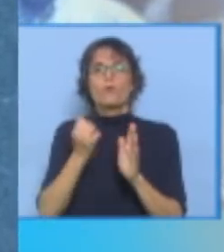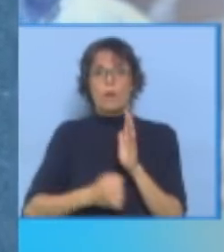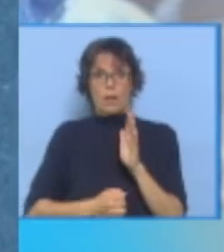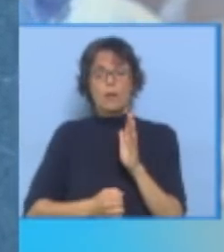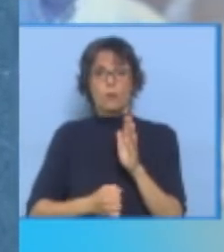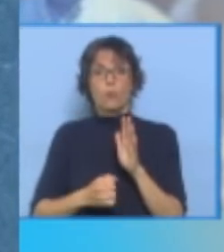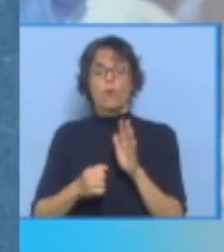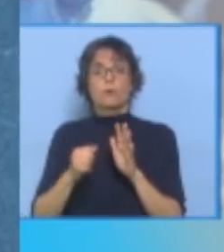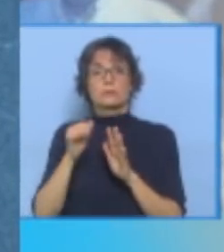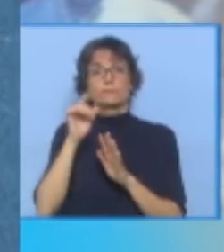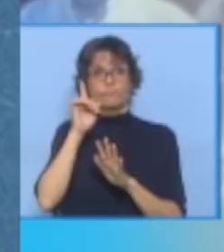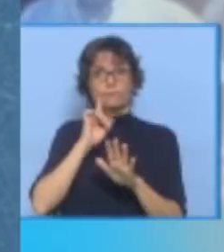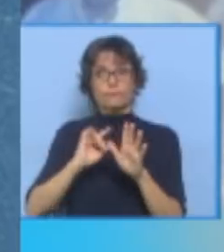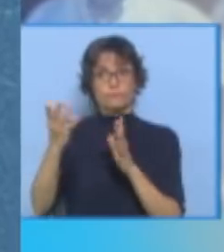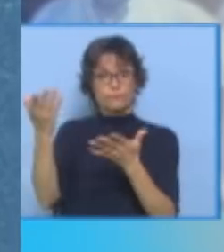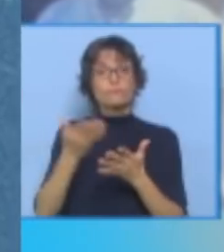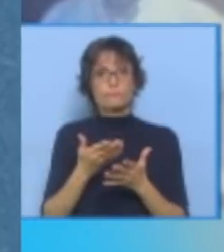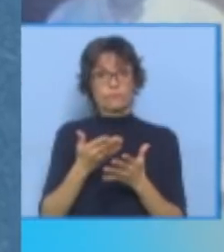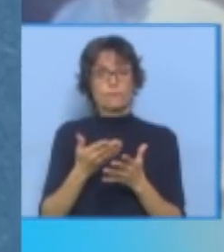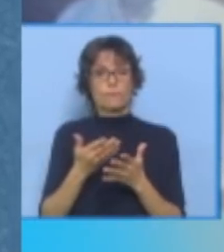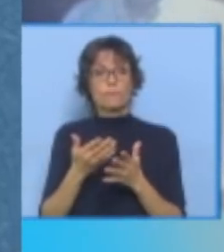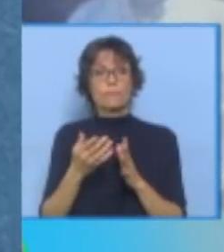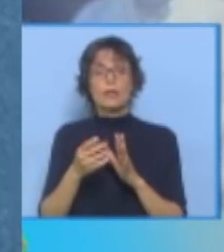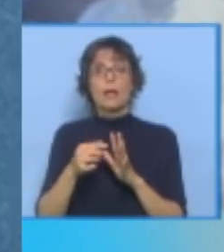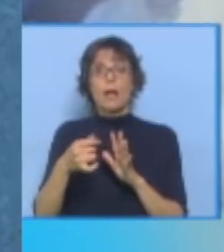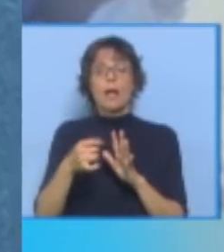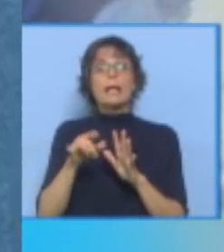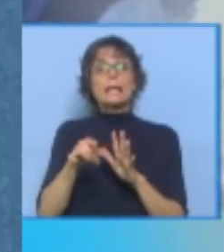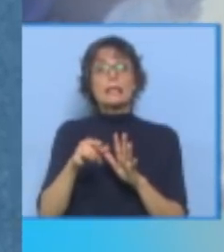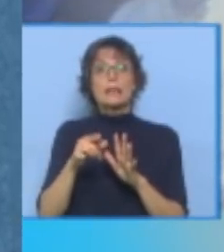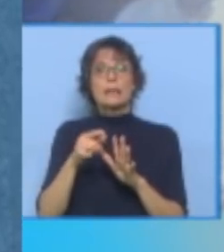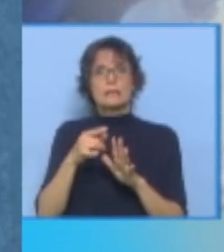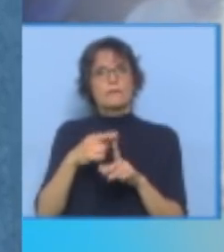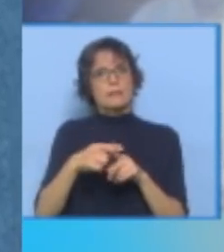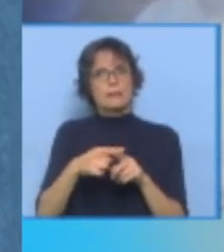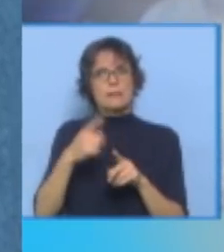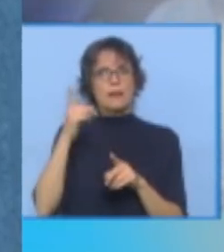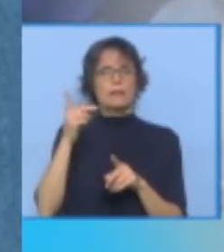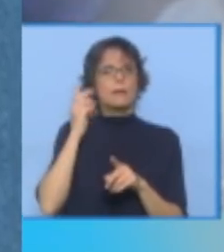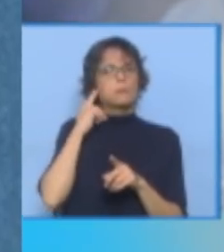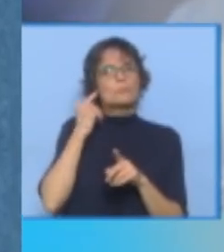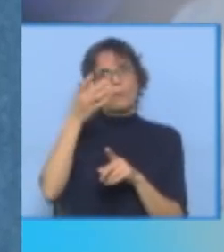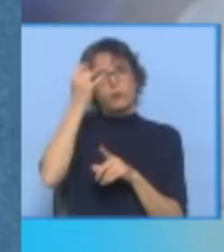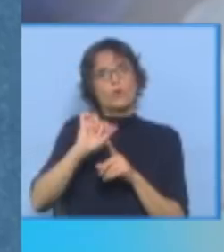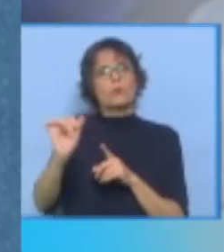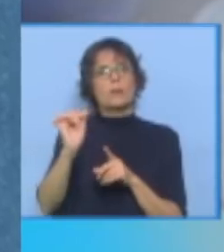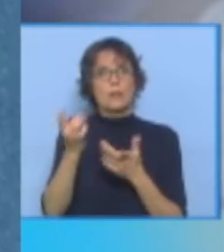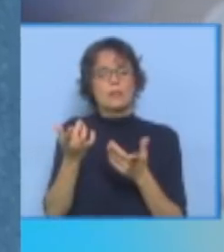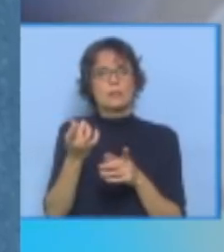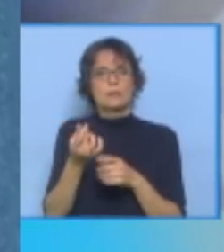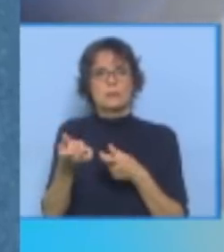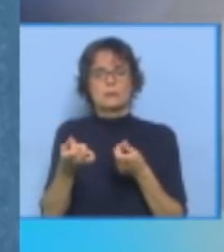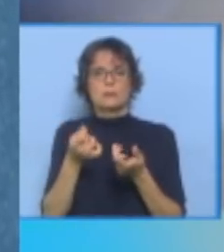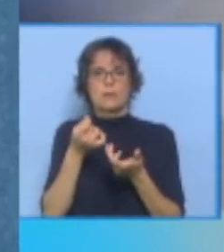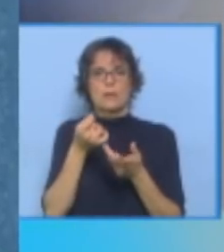Gil, vai ser muito interessante ouvi-la à testa de uma universidade, com a responsabilidade da Universidade Católica, como é que tudo isto se